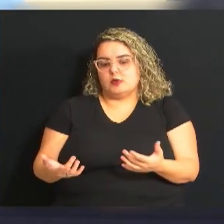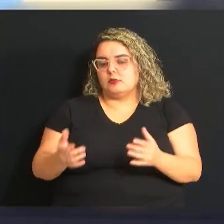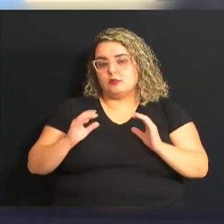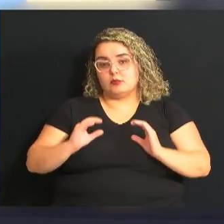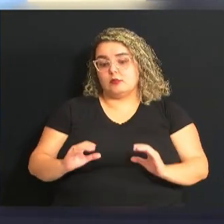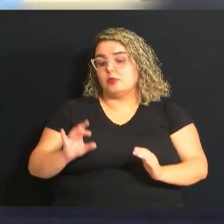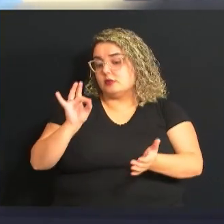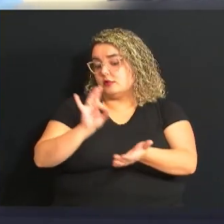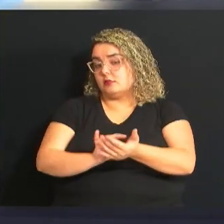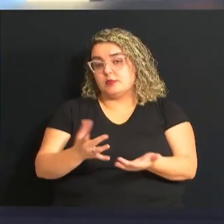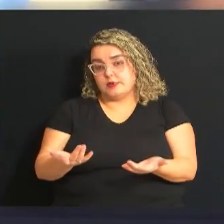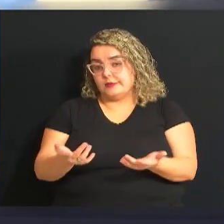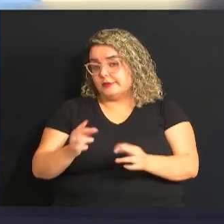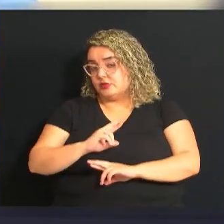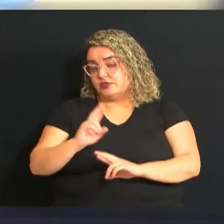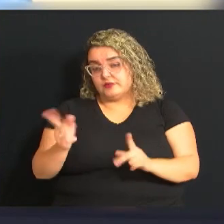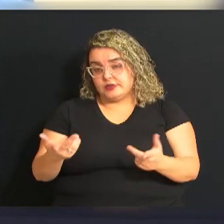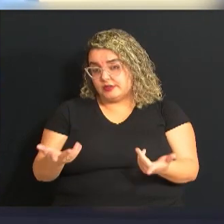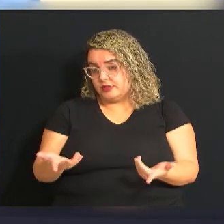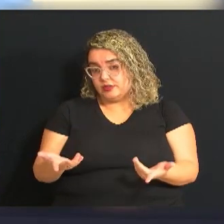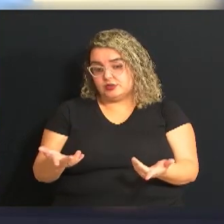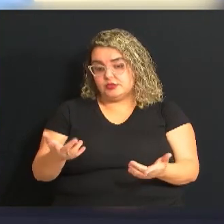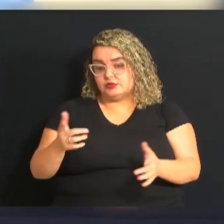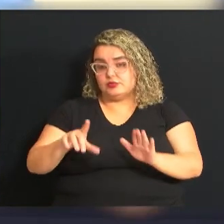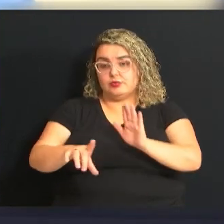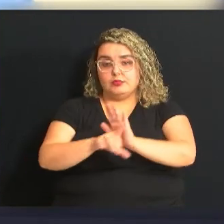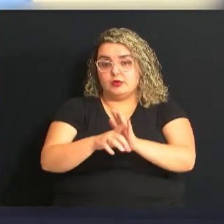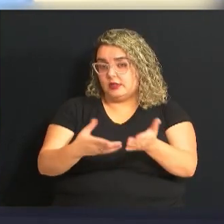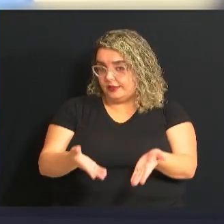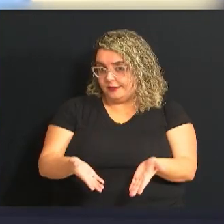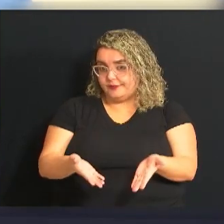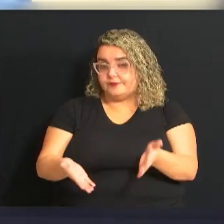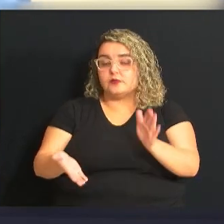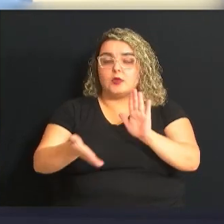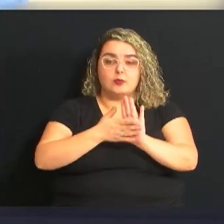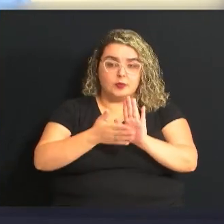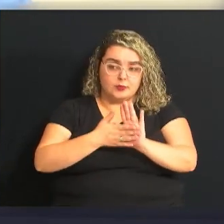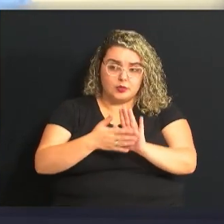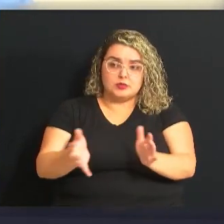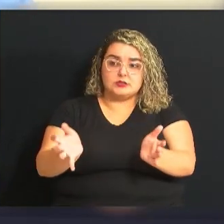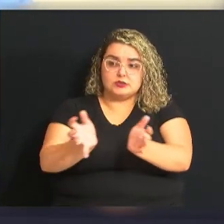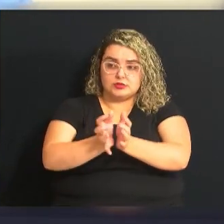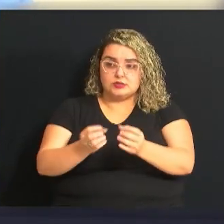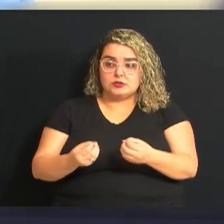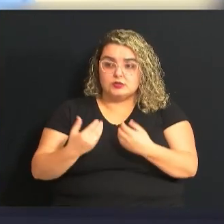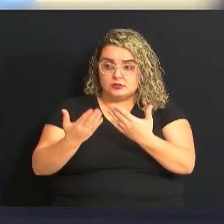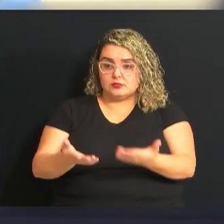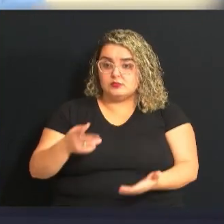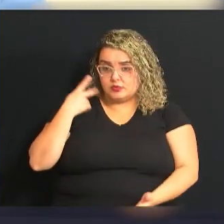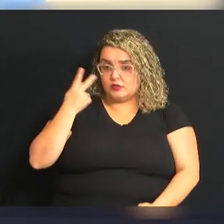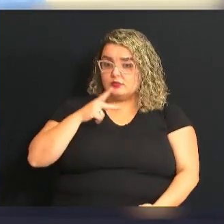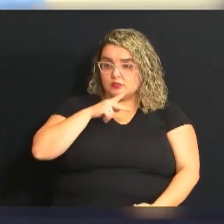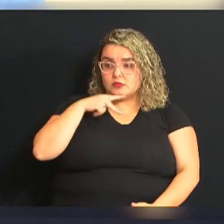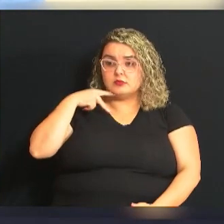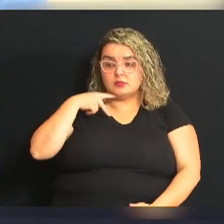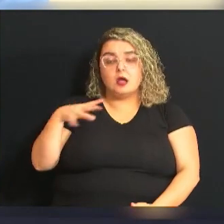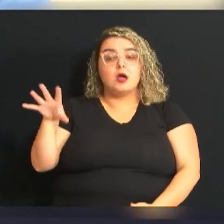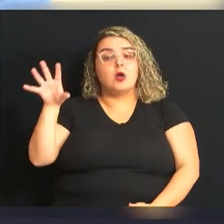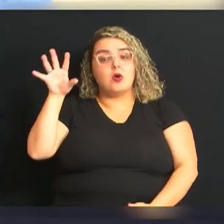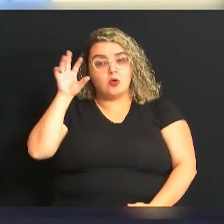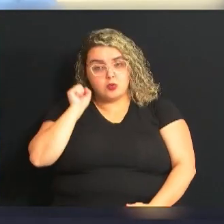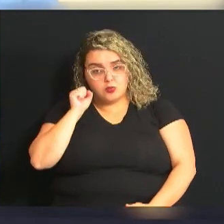função de aplicar real a legislação. Então, acho que é essa a função da comissão também nossa aqui de Direito Urbanístico está aqui à disposição para